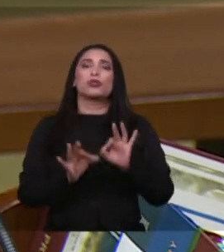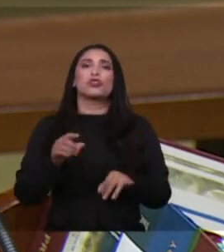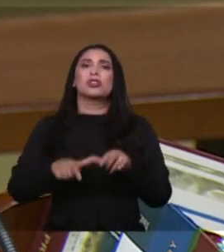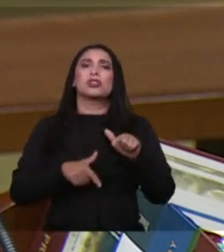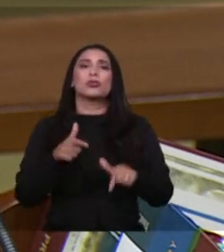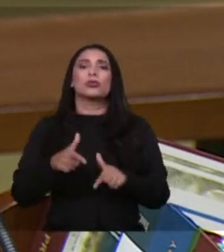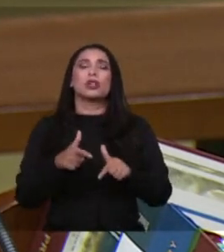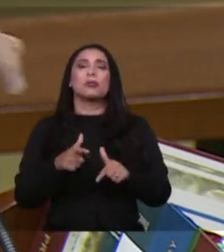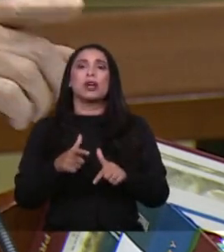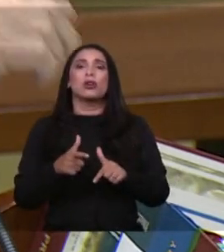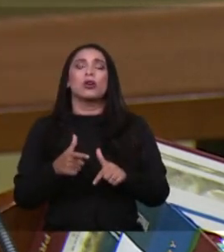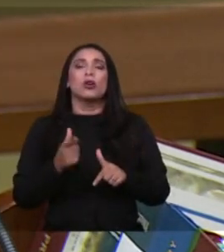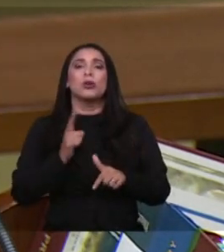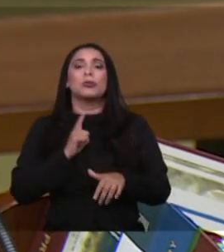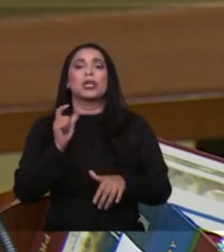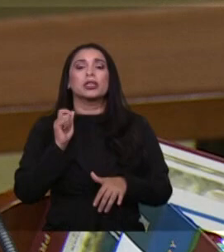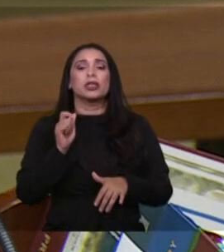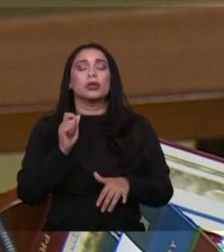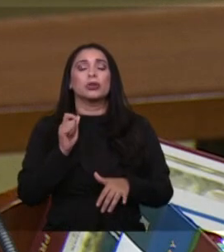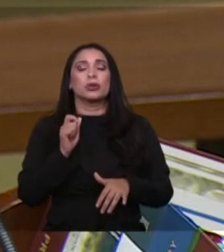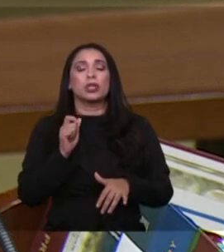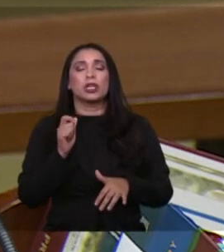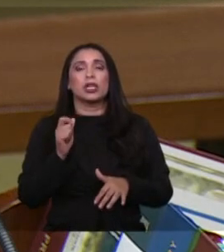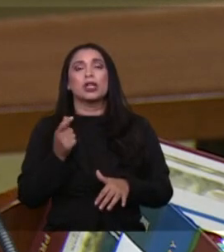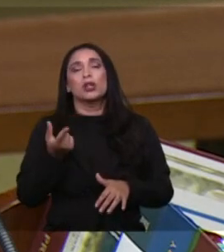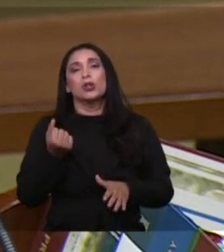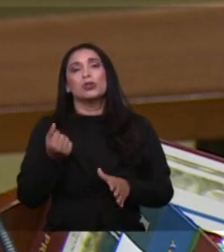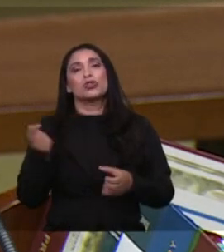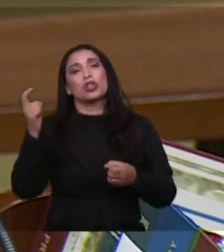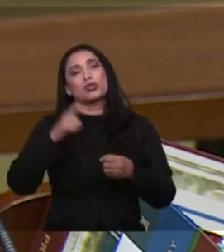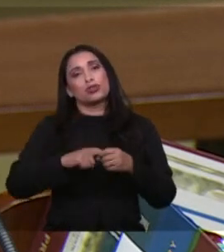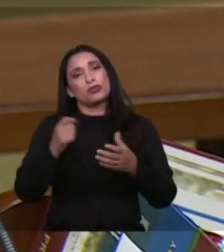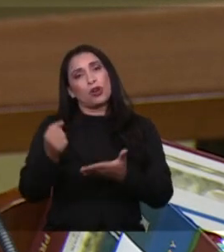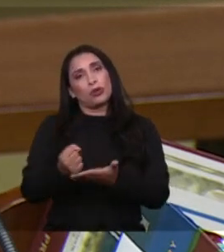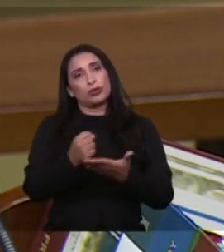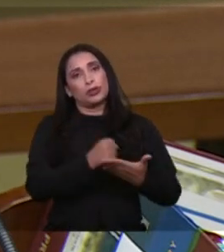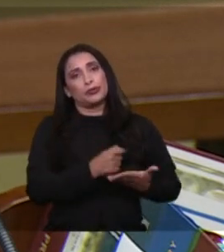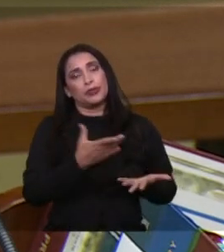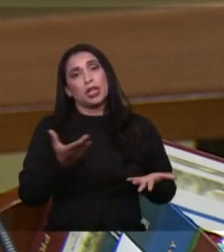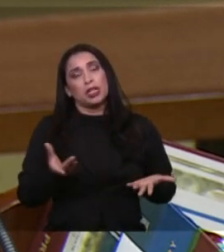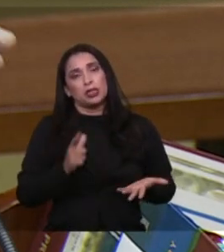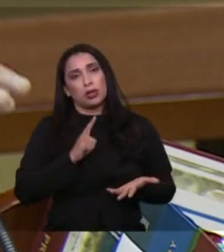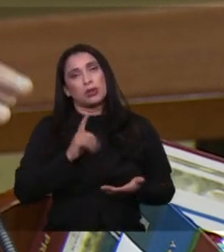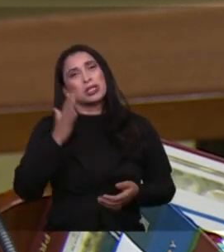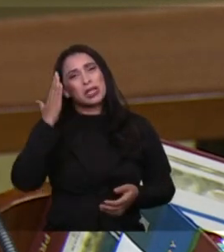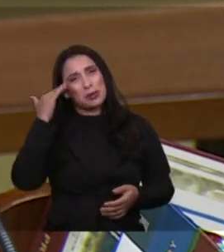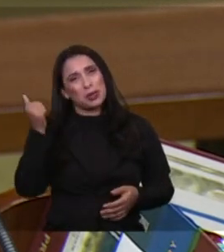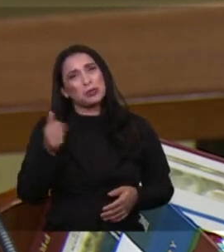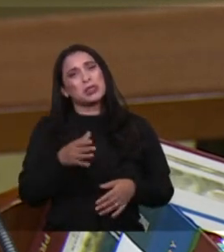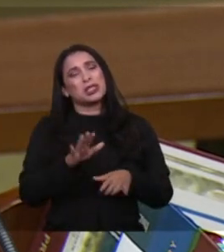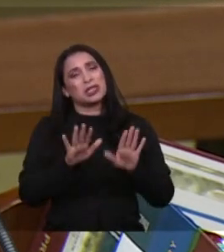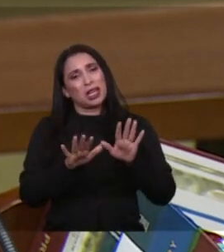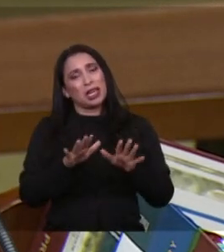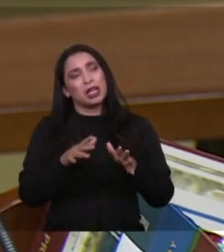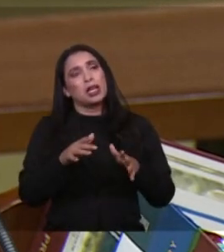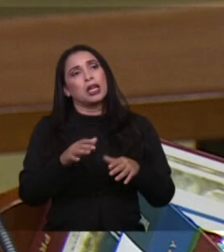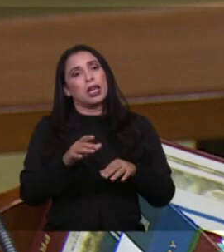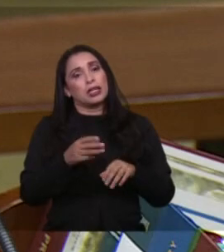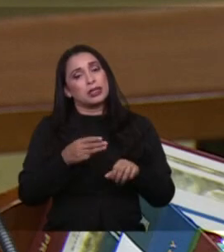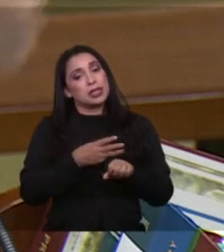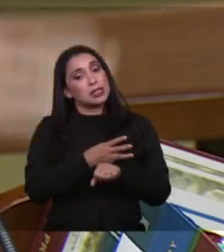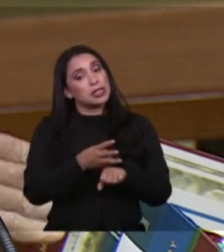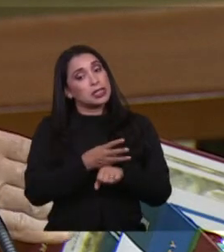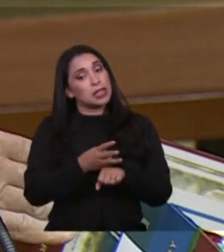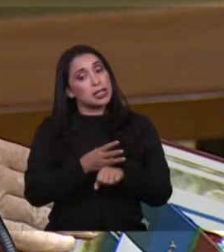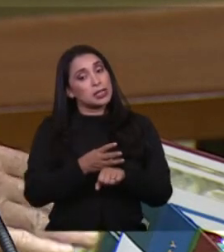uma indenização. E nós sabemos que há casos de terceirização que são simulados.